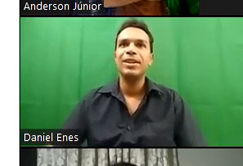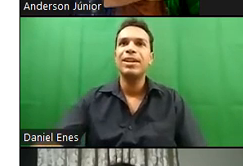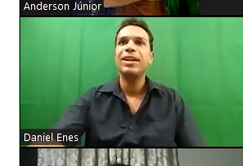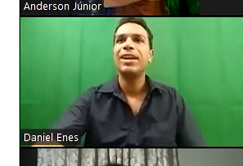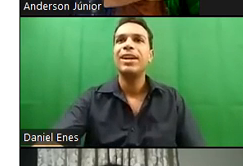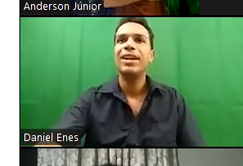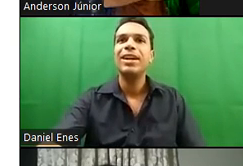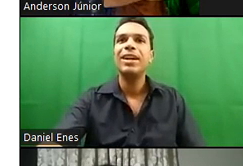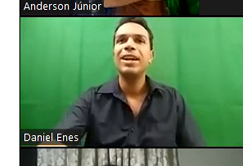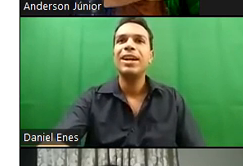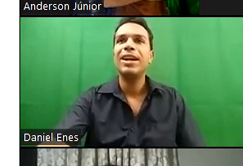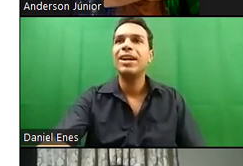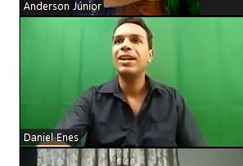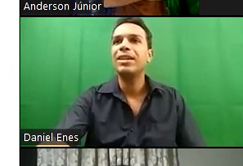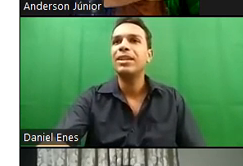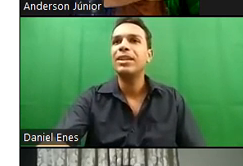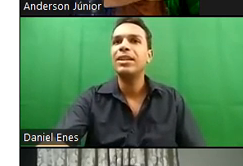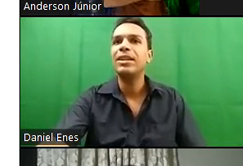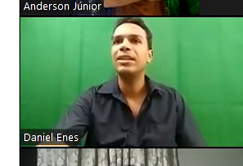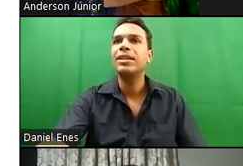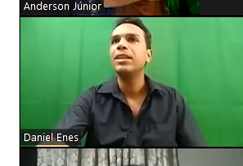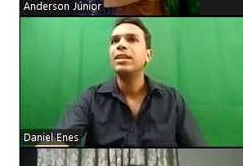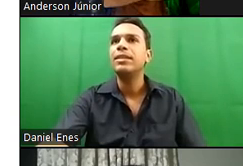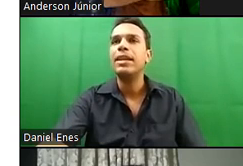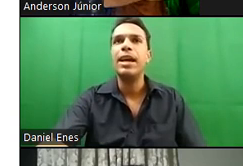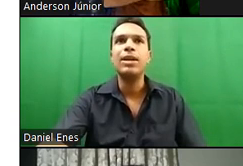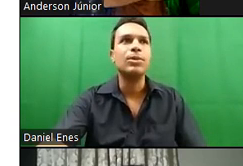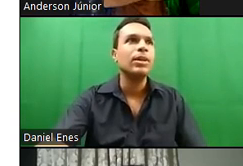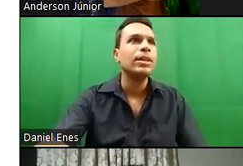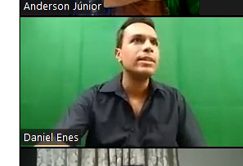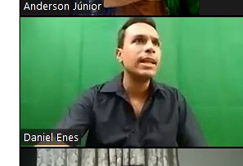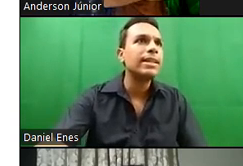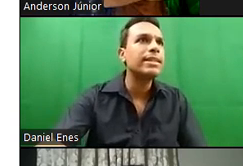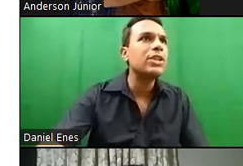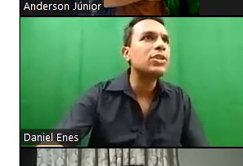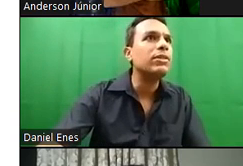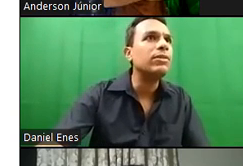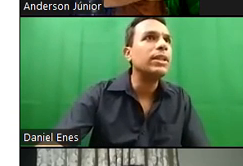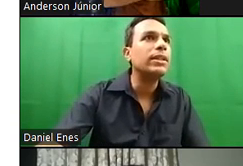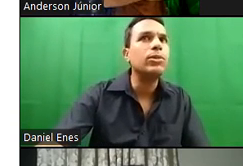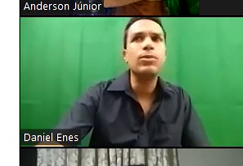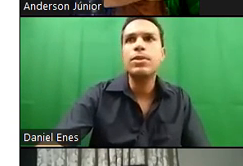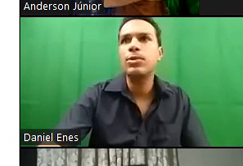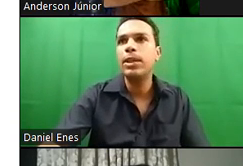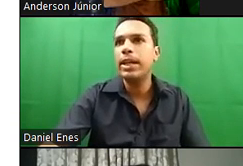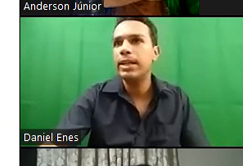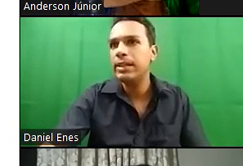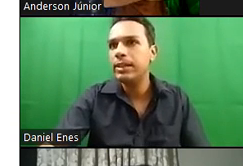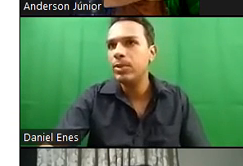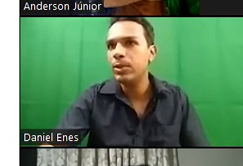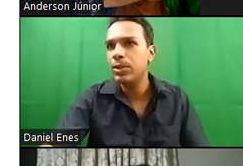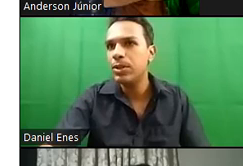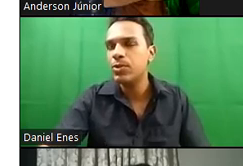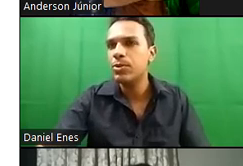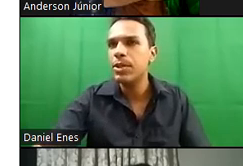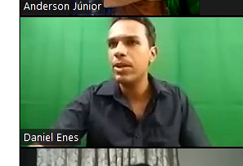dela, mas ela pode mandar aqui no chat. Certo. Se ela quiser escrever, eu consigo ler aqui